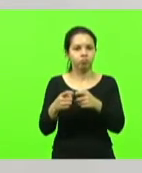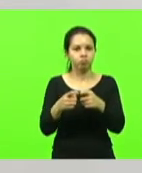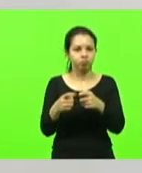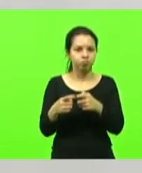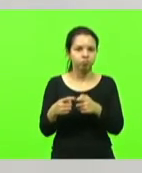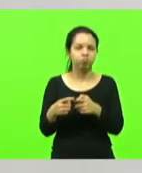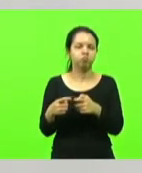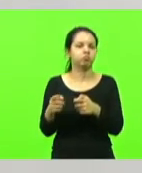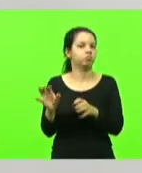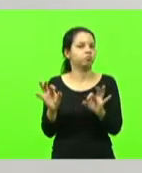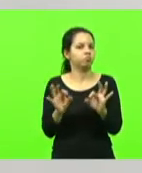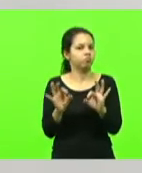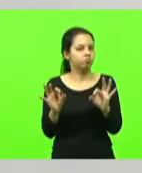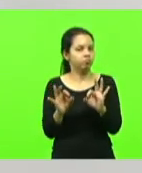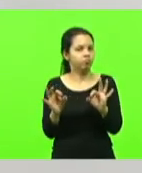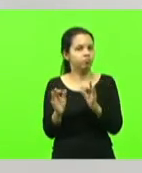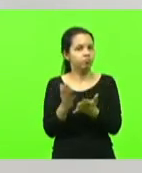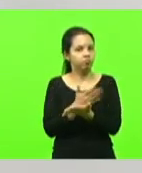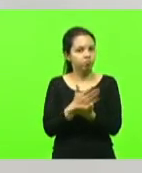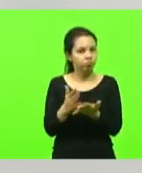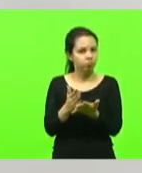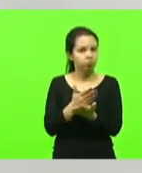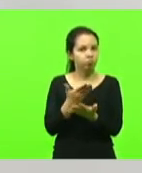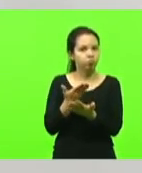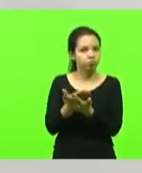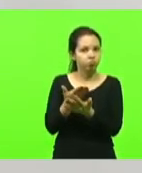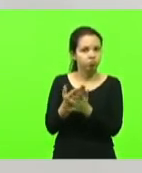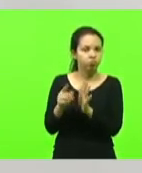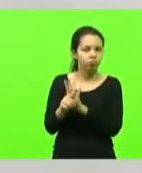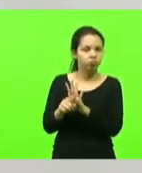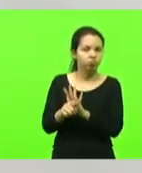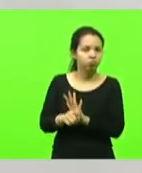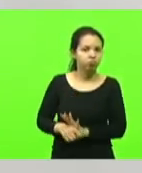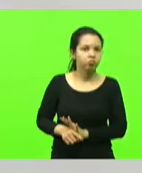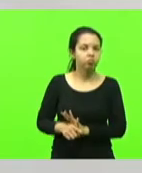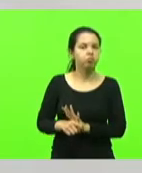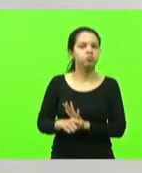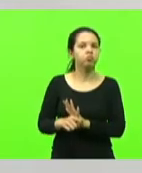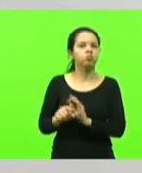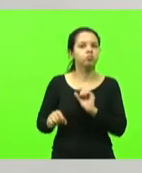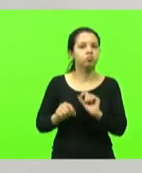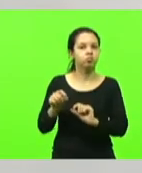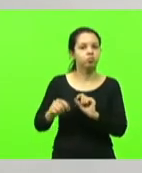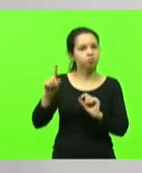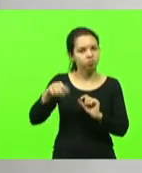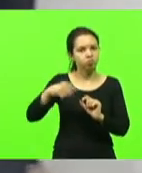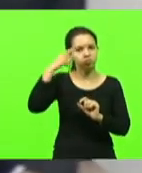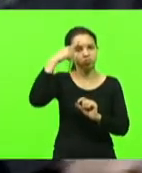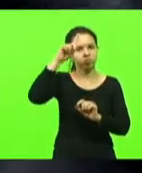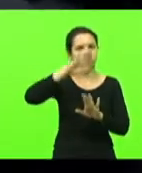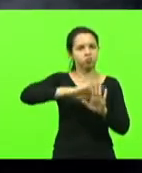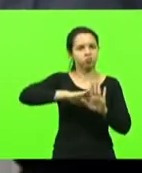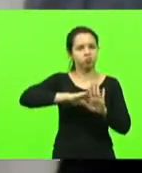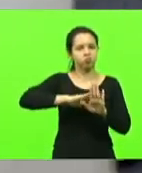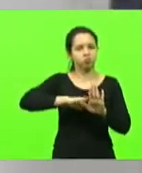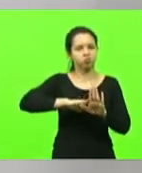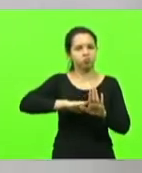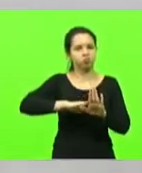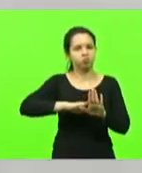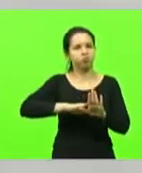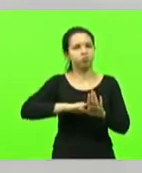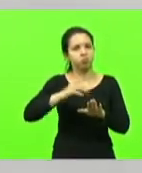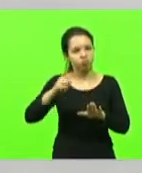que alguns institutos estão sendo guiados, infelizmente, pela ideologia. Eu quero aqui voltar a um assunto que debatemos